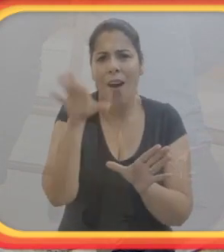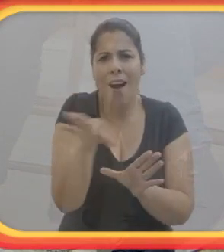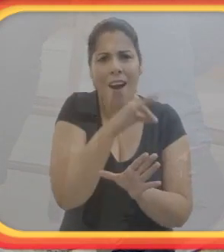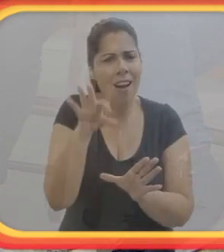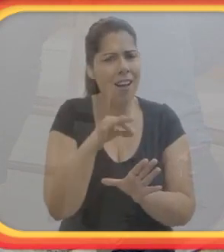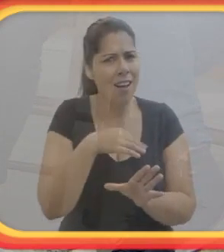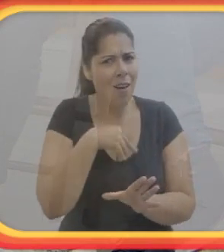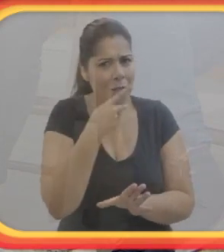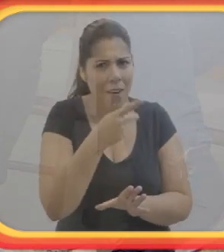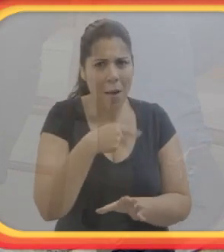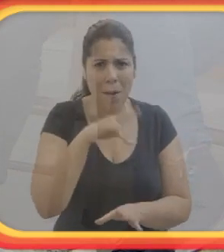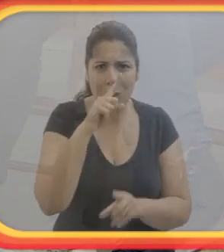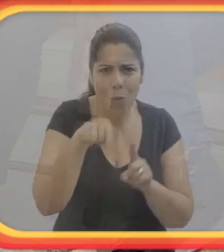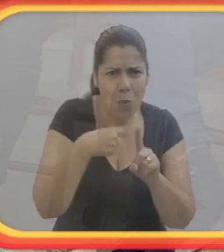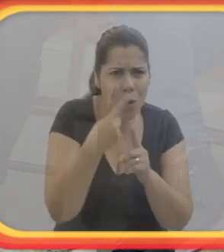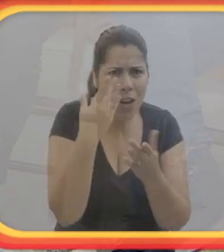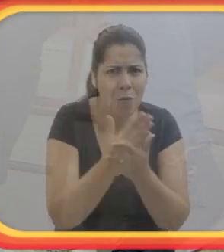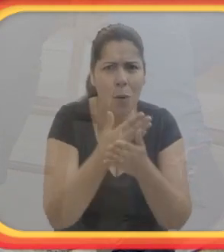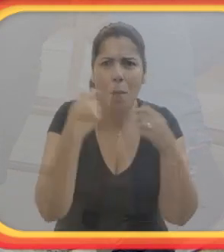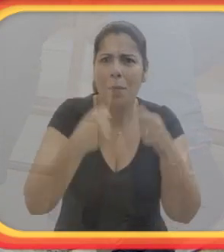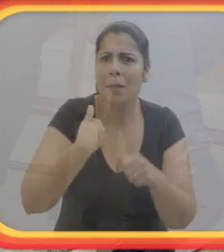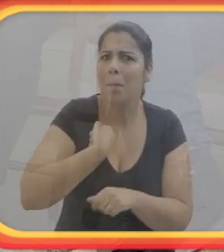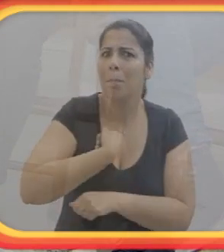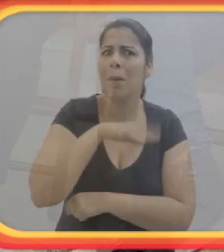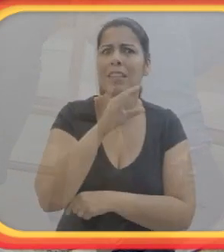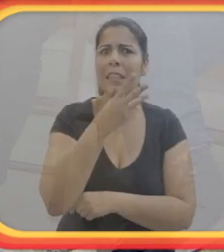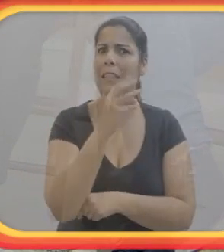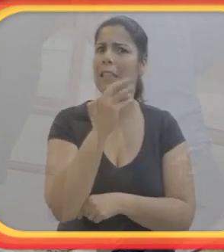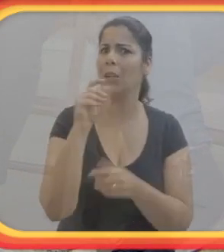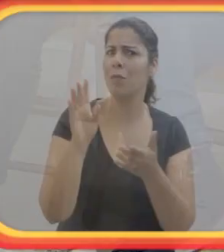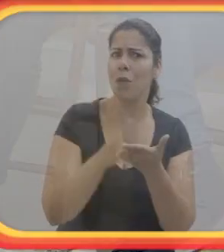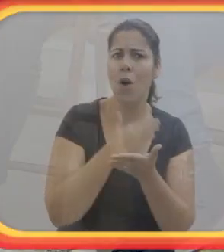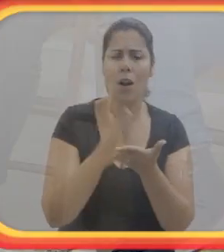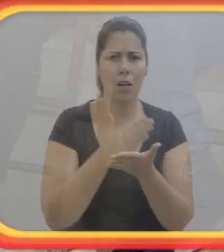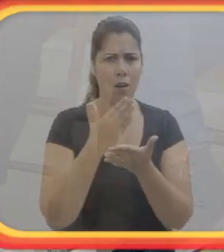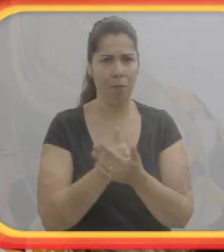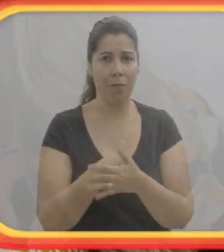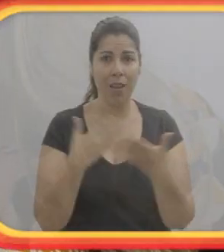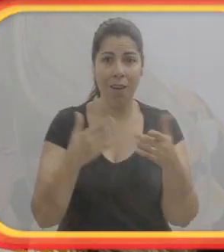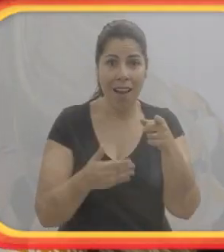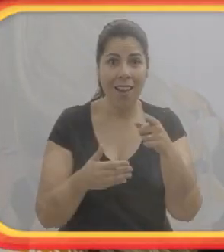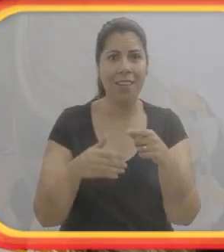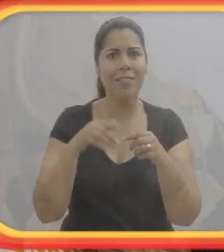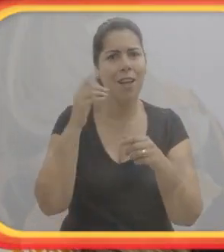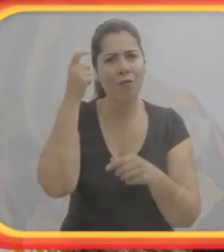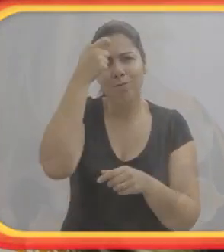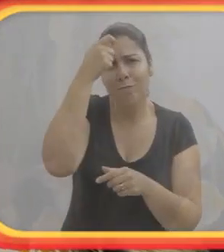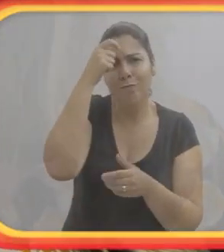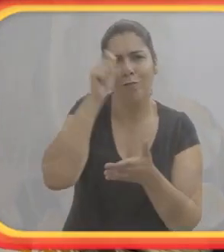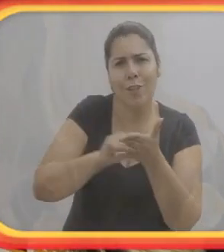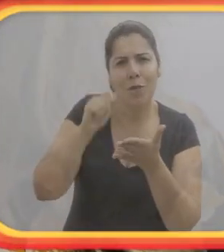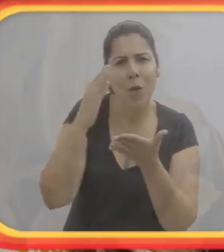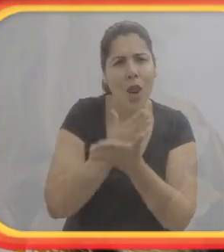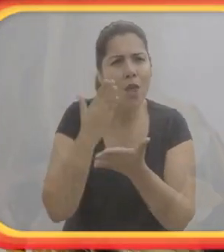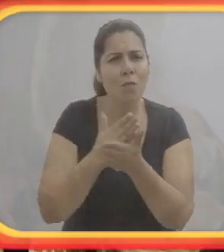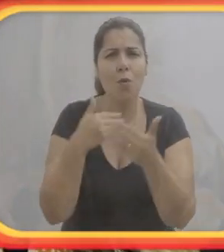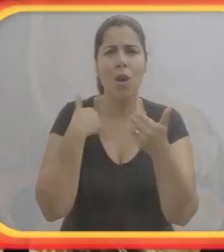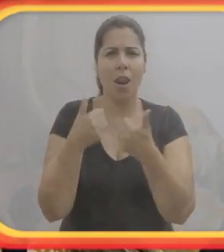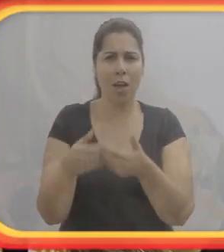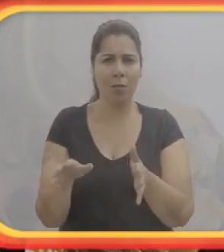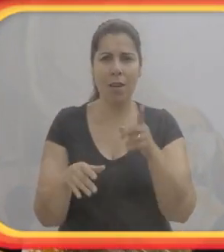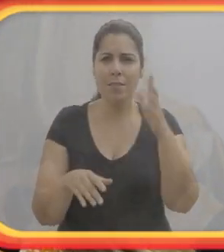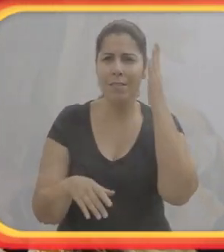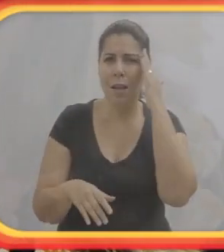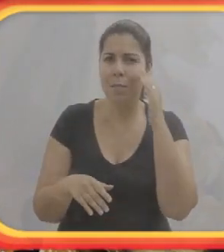30 folhas. Eu falei, mas um livro precisa de muito mais do que 30 folhas. E agora ele tem noção